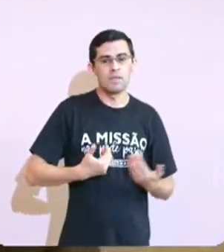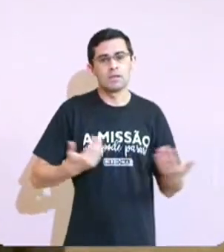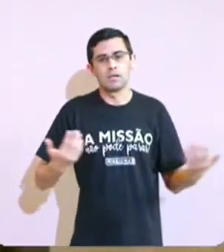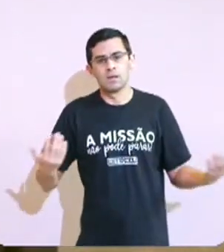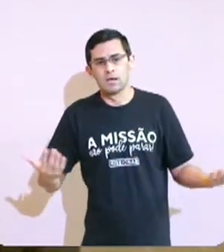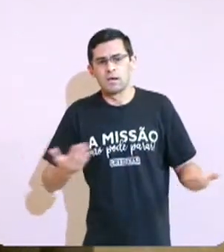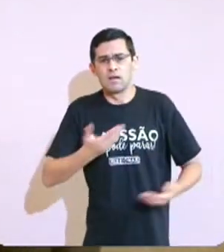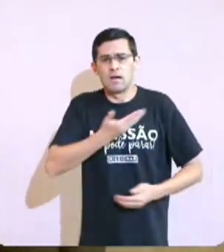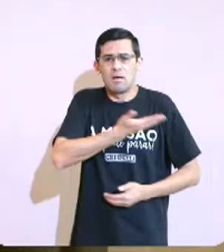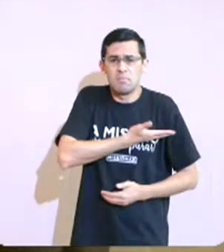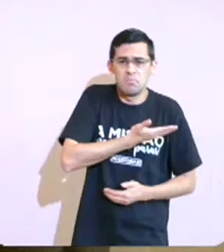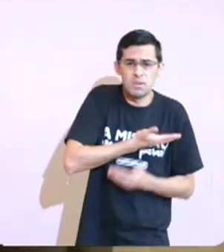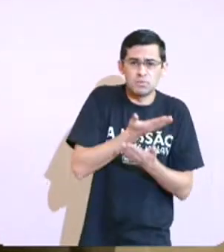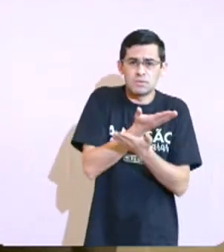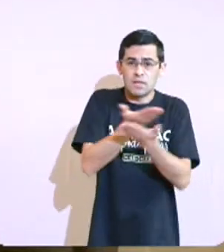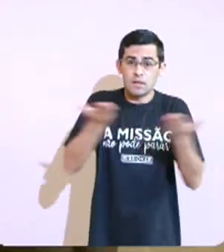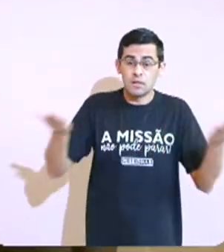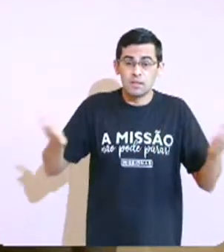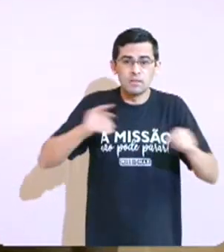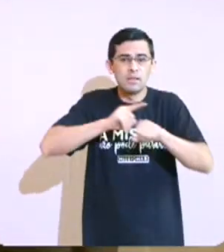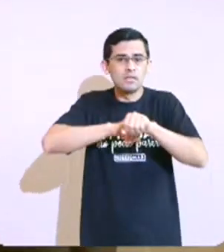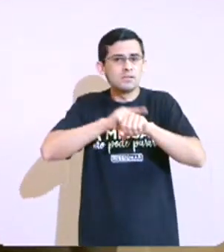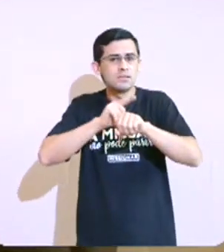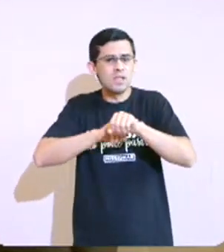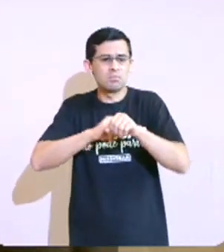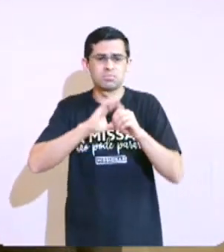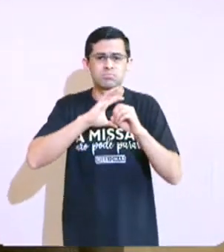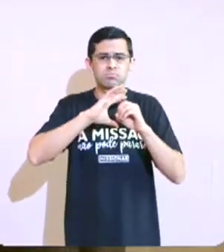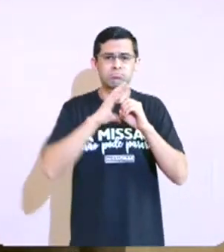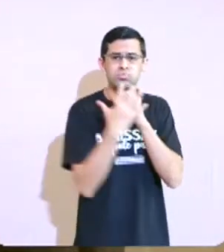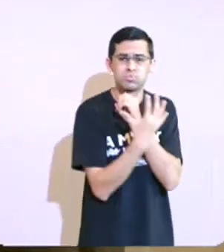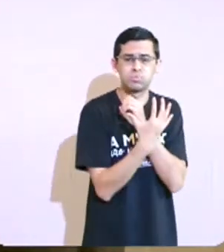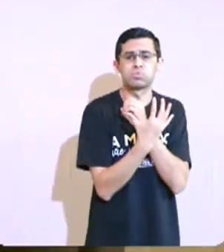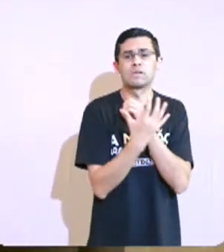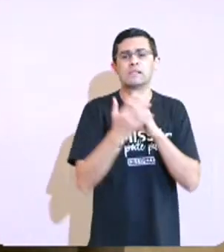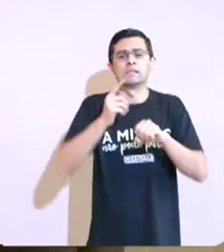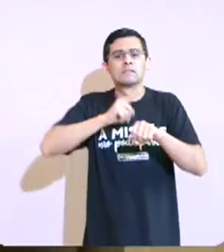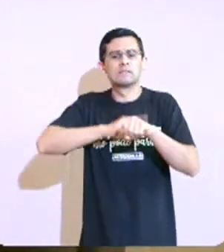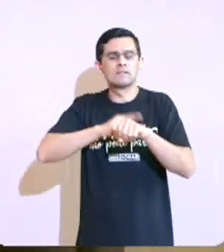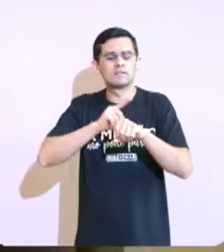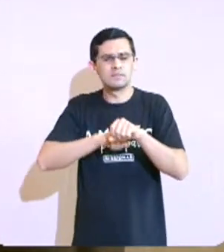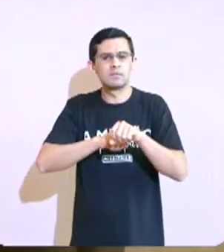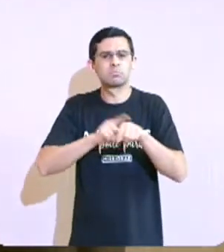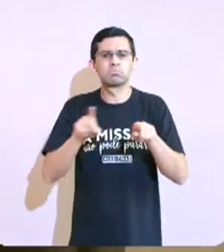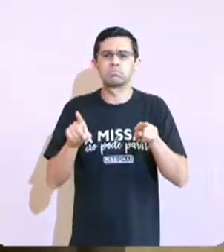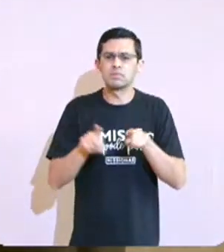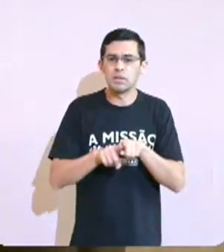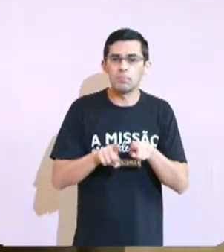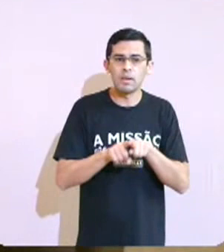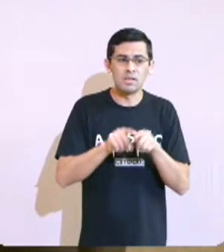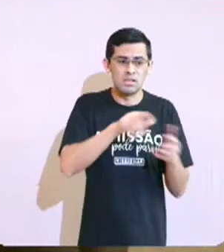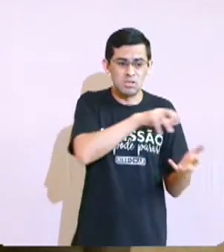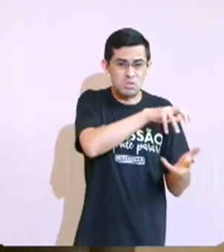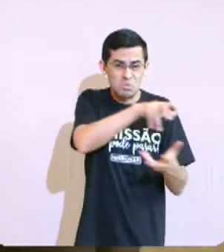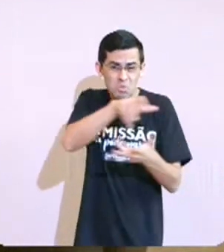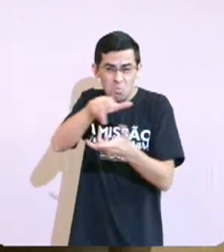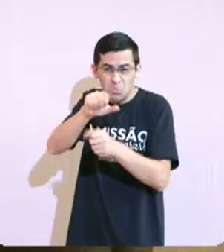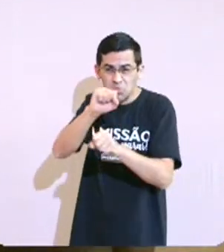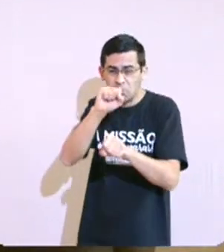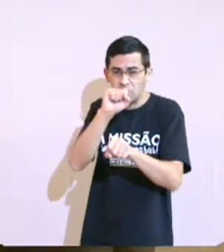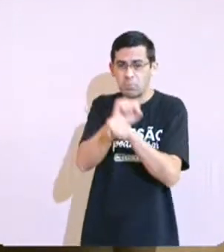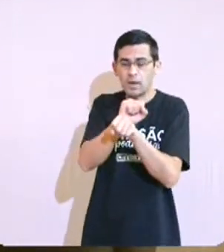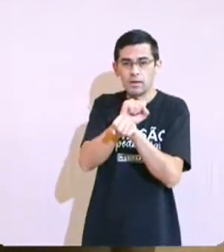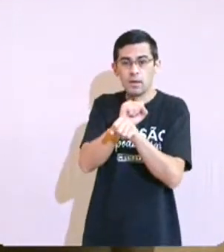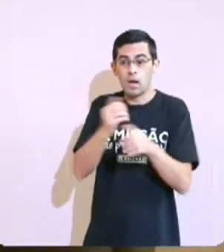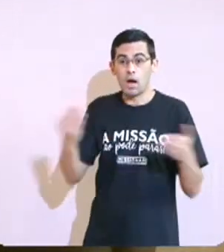da PIB. Nesse período de coronavírus, nesse período de que o mundo para Essa é